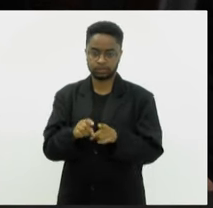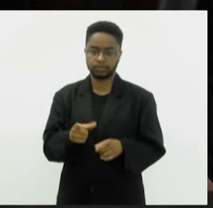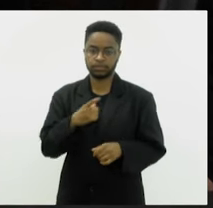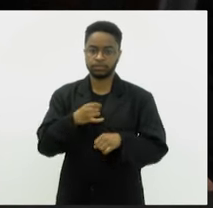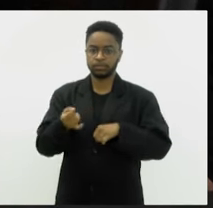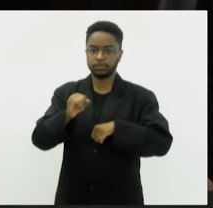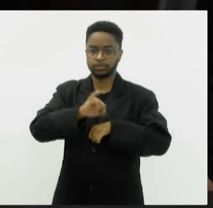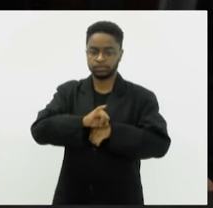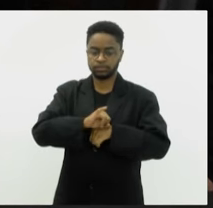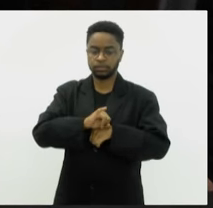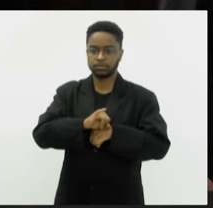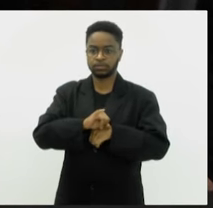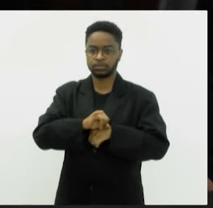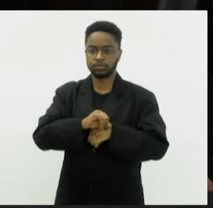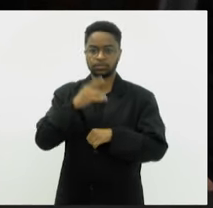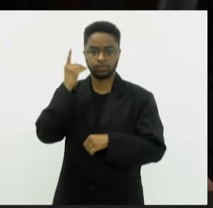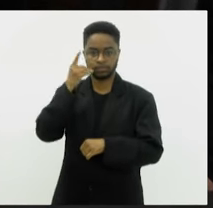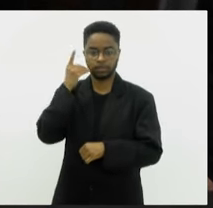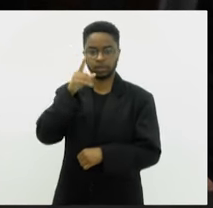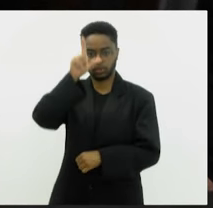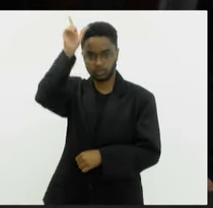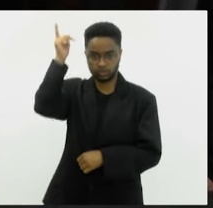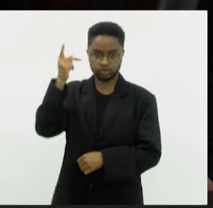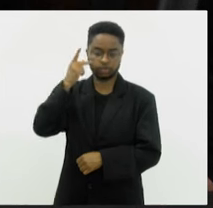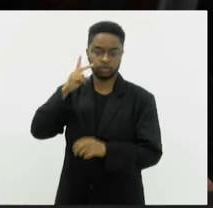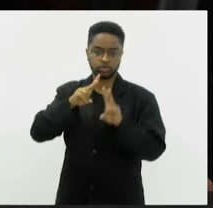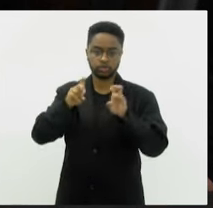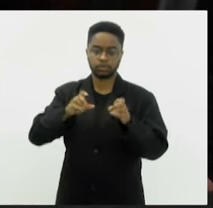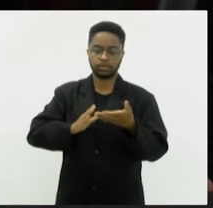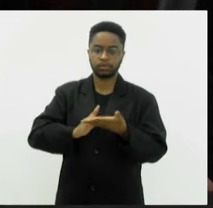mesa destaque do deputado Luiz Paulo da aprovação da emenda